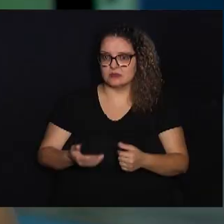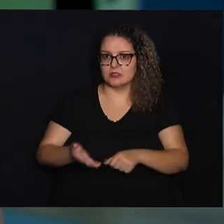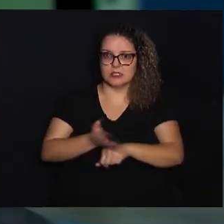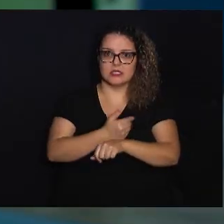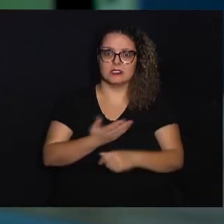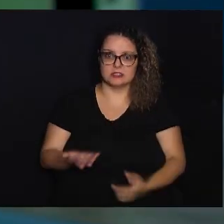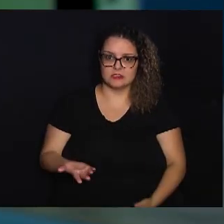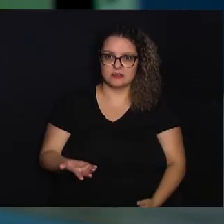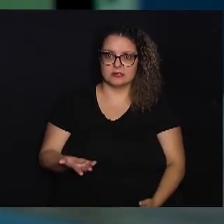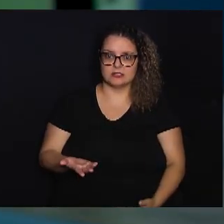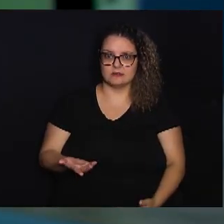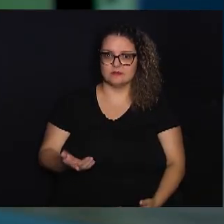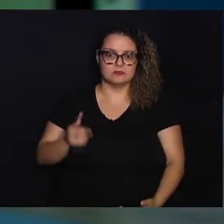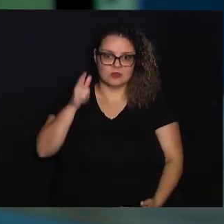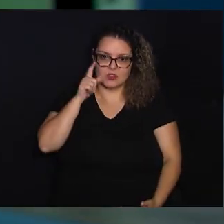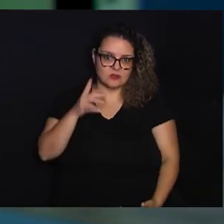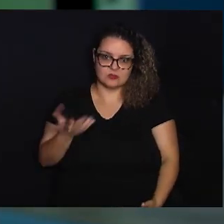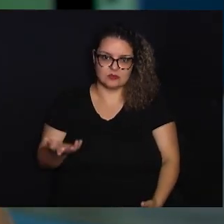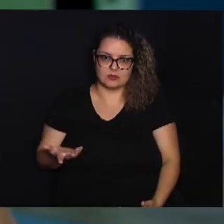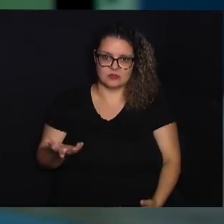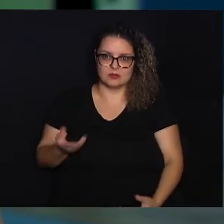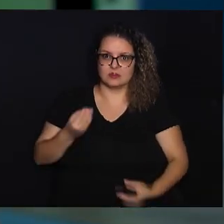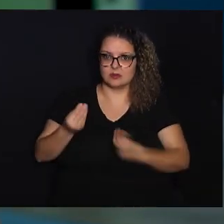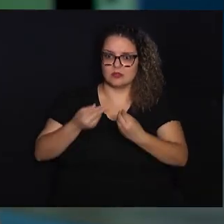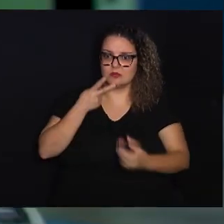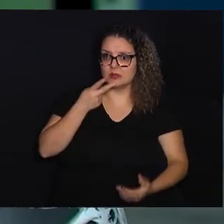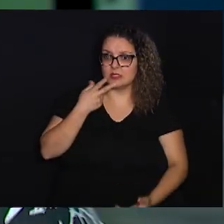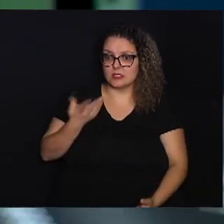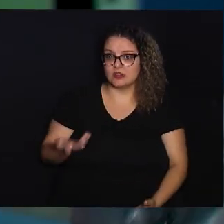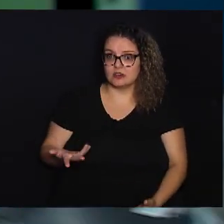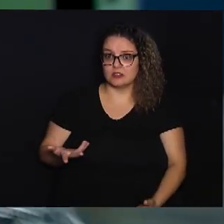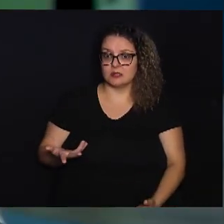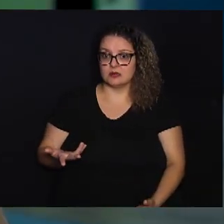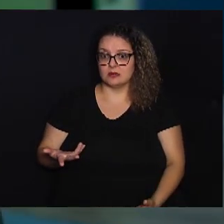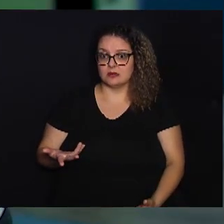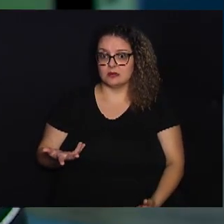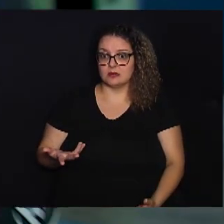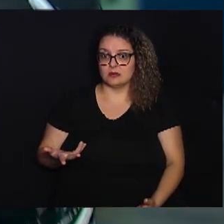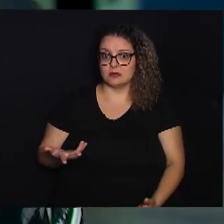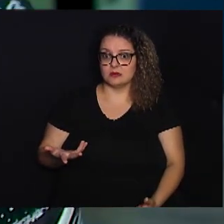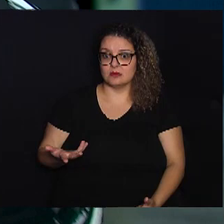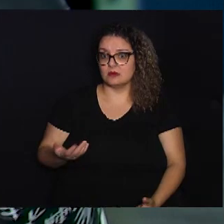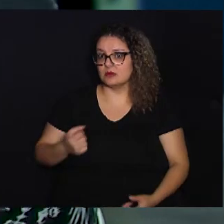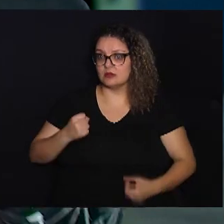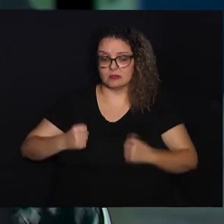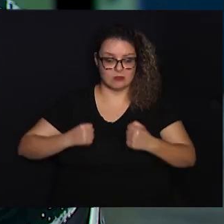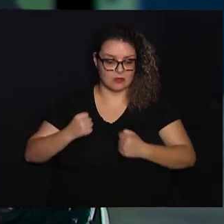física no geral. Porque antes eu mal conseguia, como é que fala,